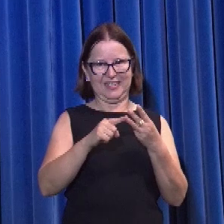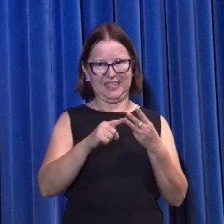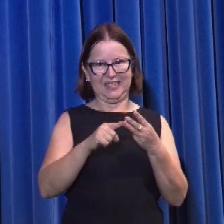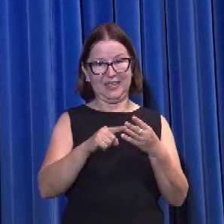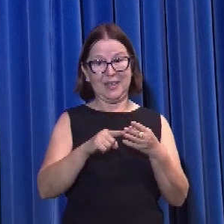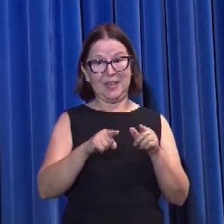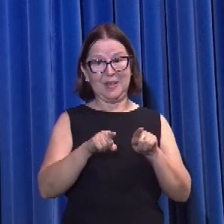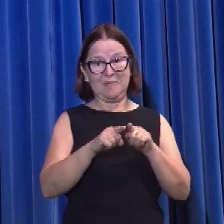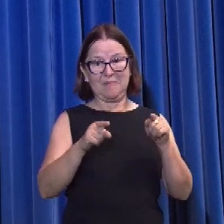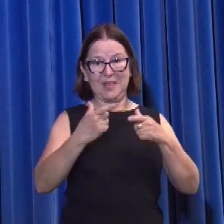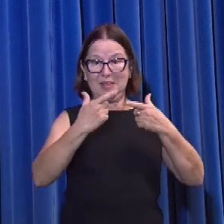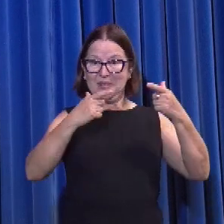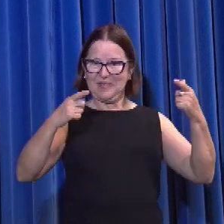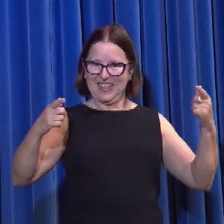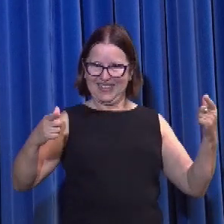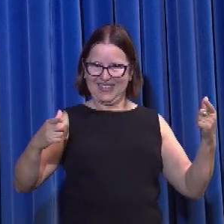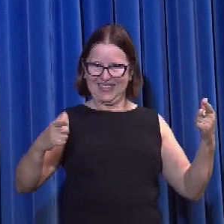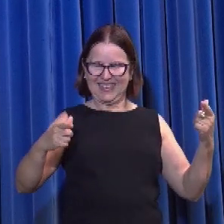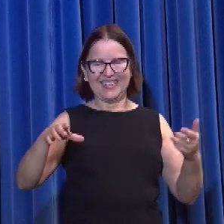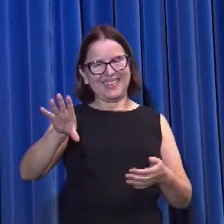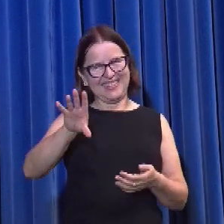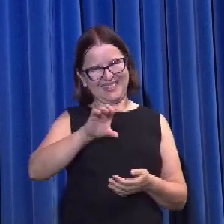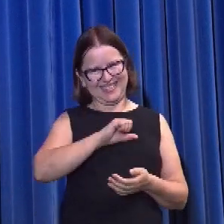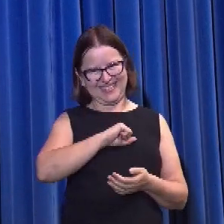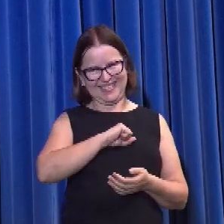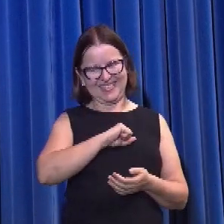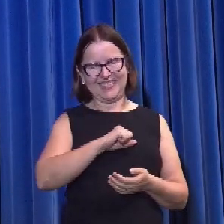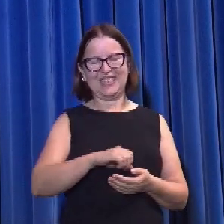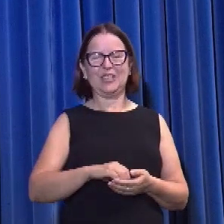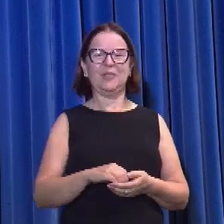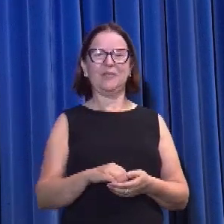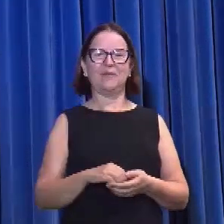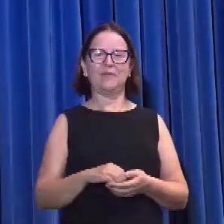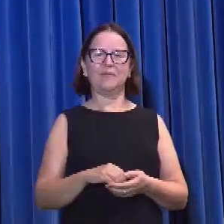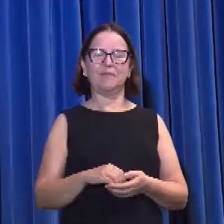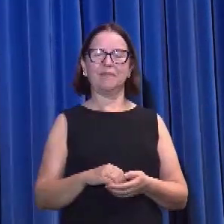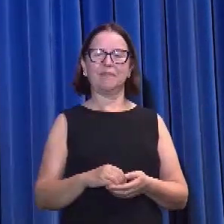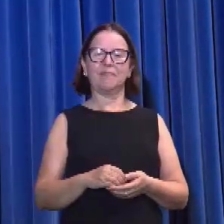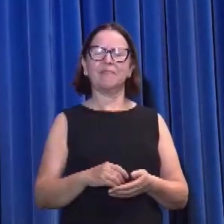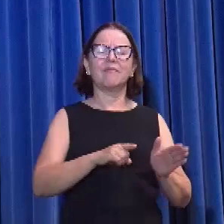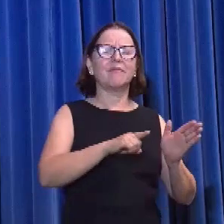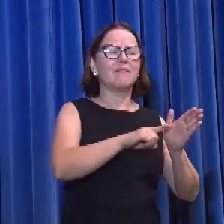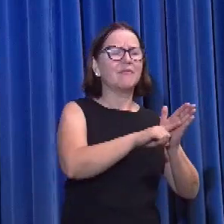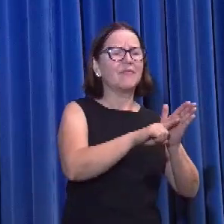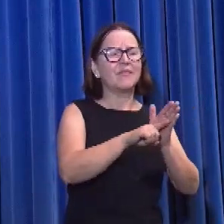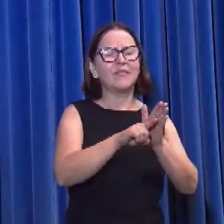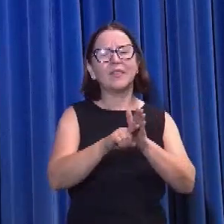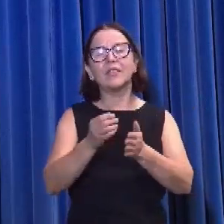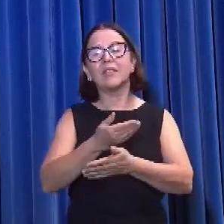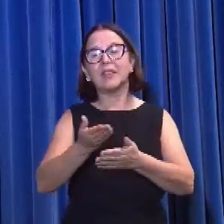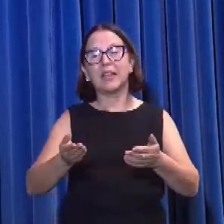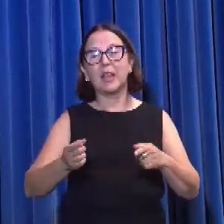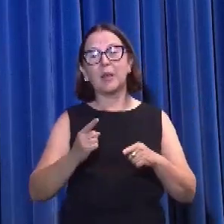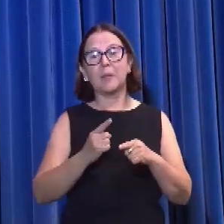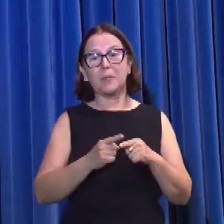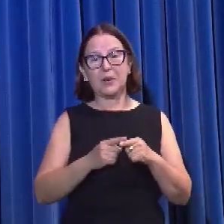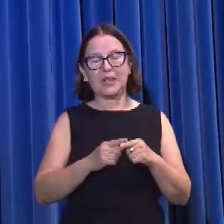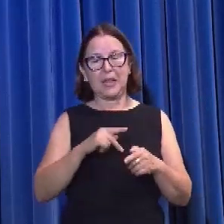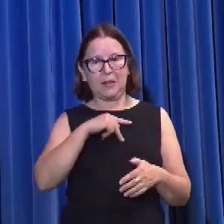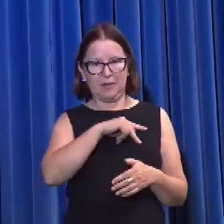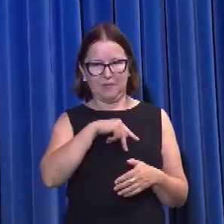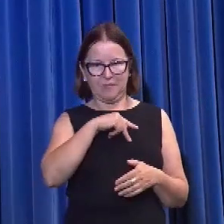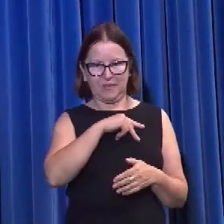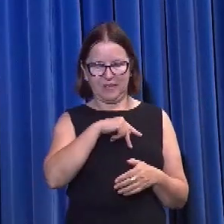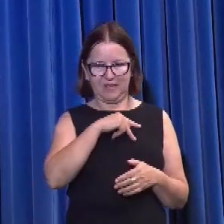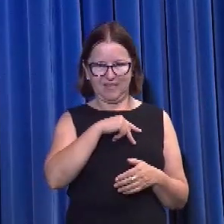o maior destes é o amor. Eu vou perguntar a vocês, por que o apóstolo